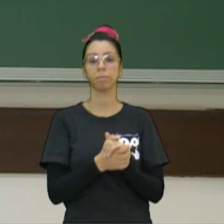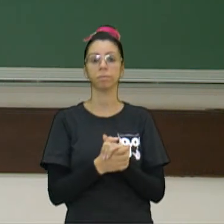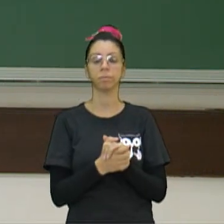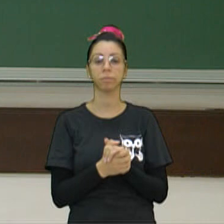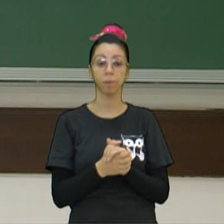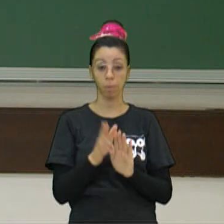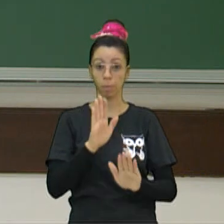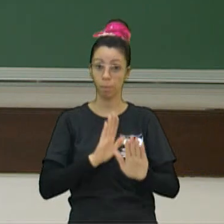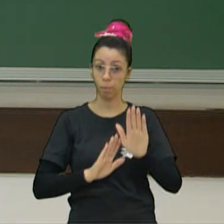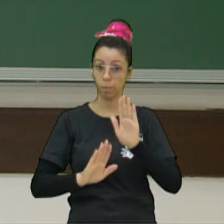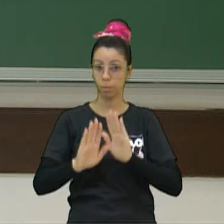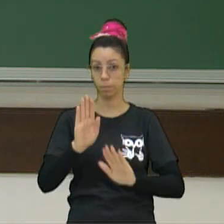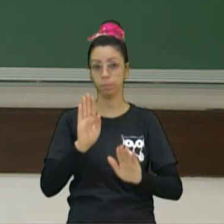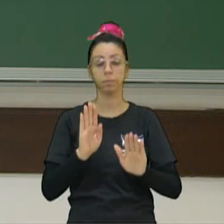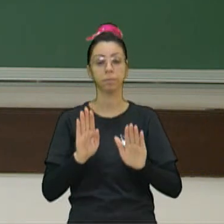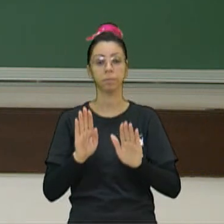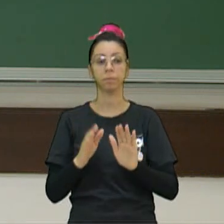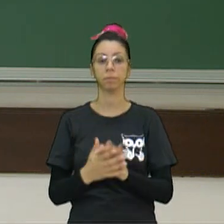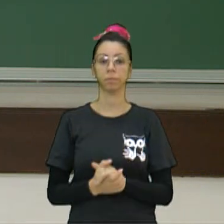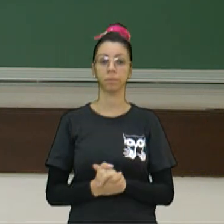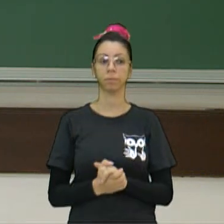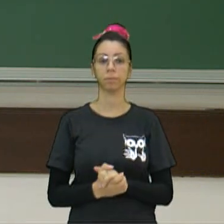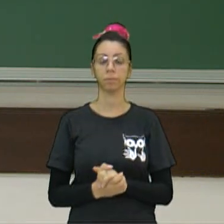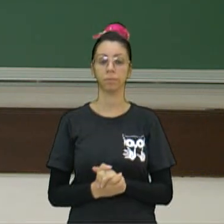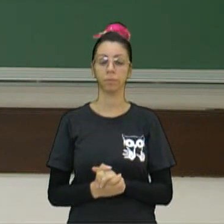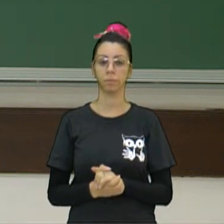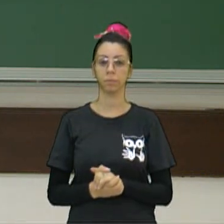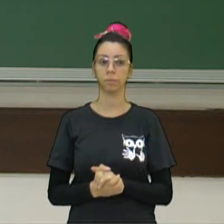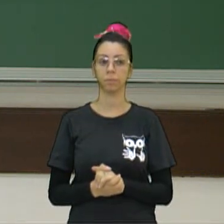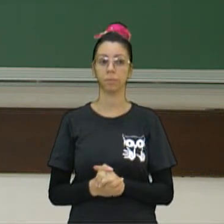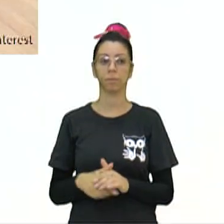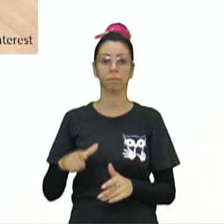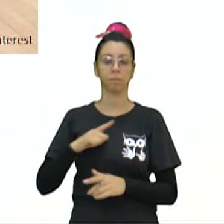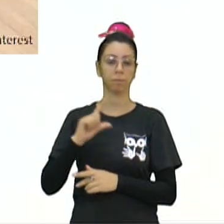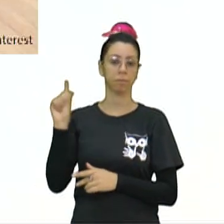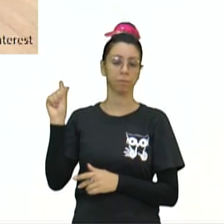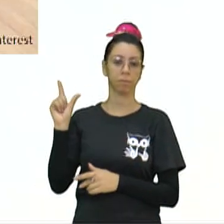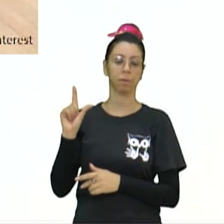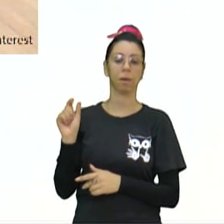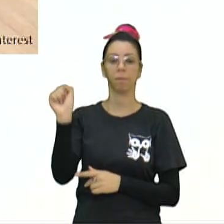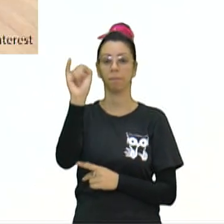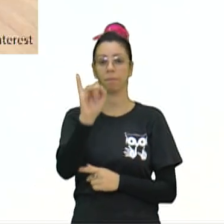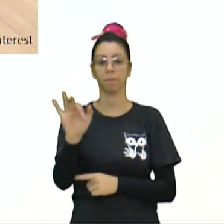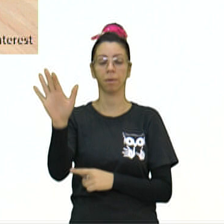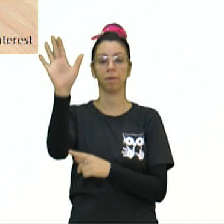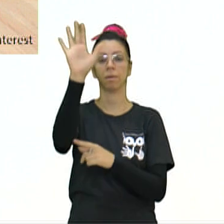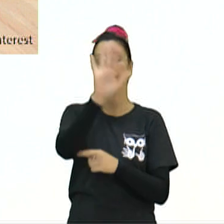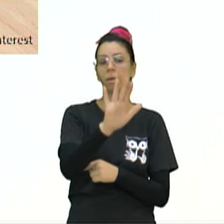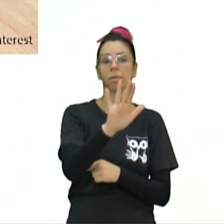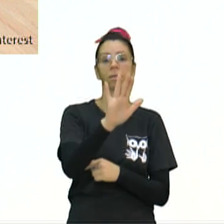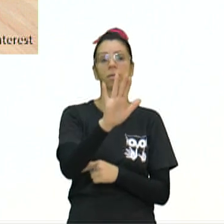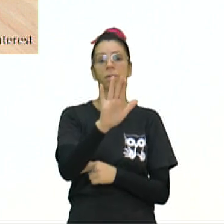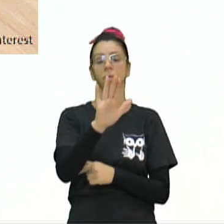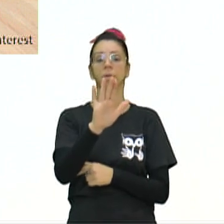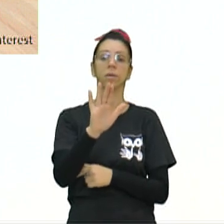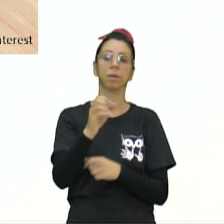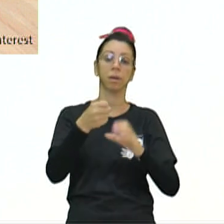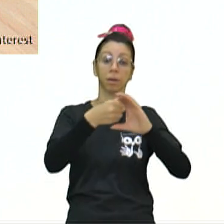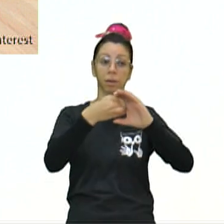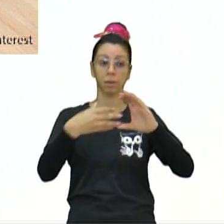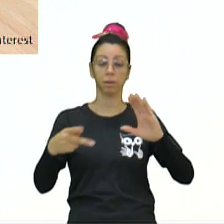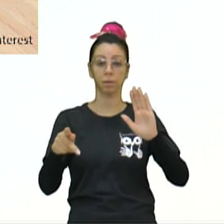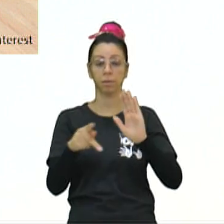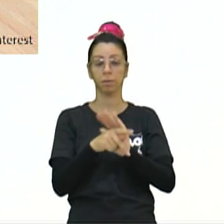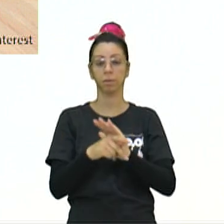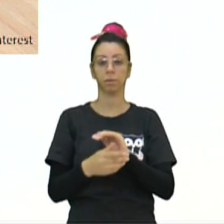está cuidando também com isso. Então, aqui temos uma imagem que representa bastante característica do Pilates solo.